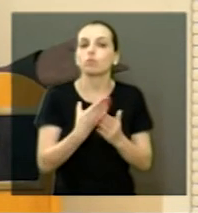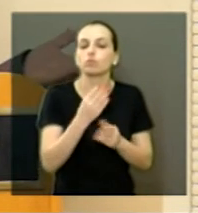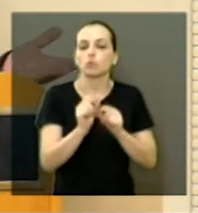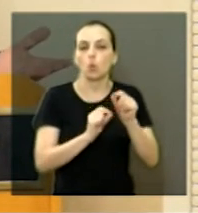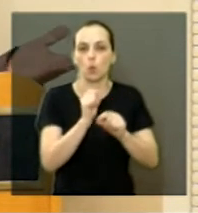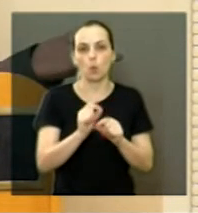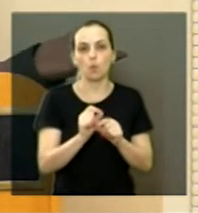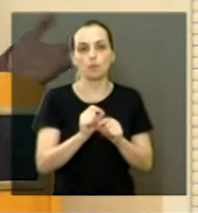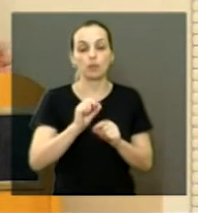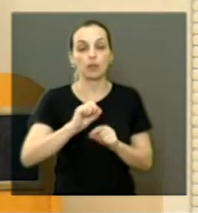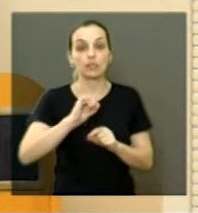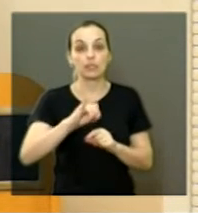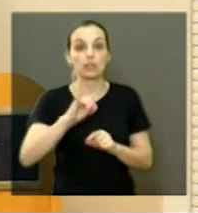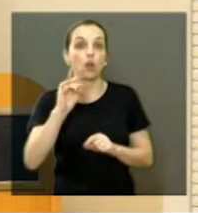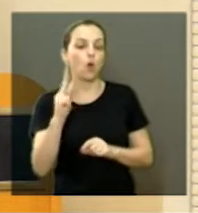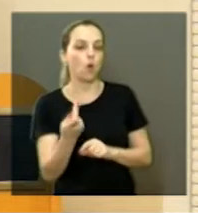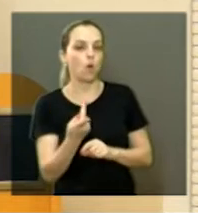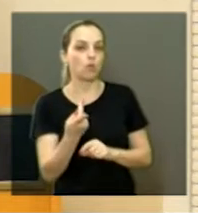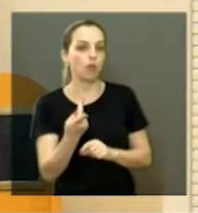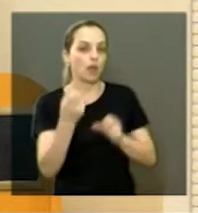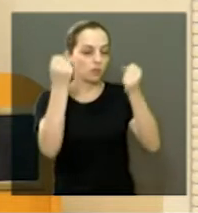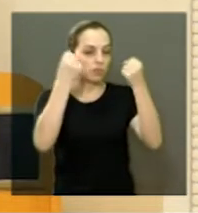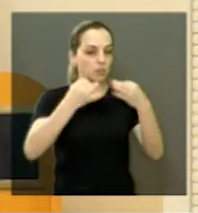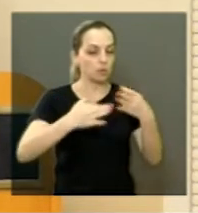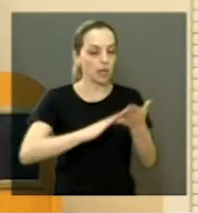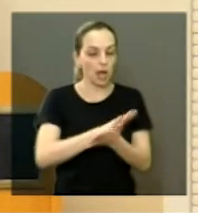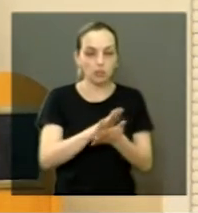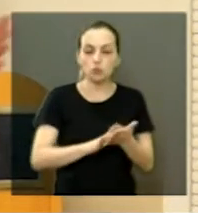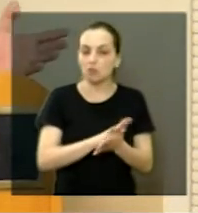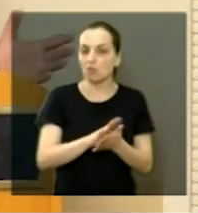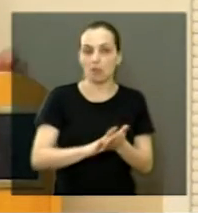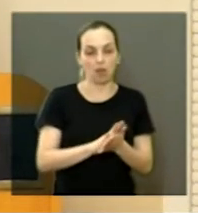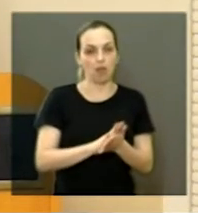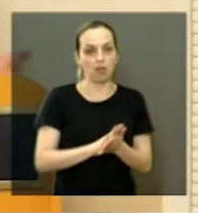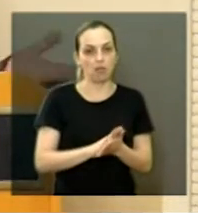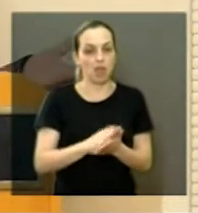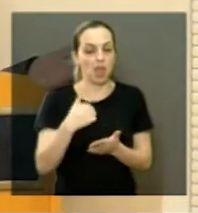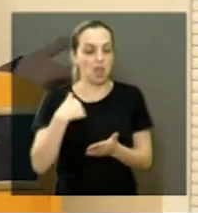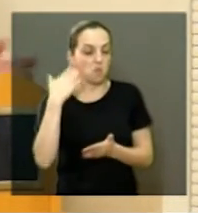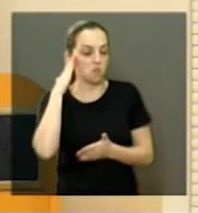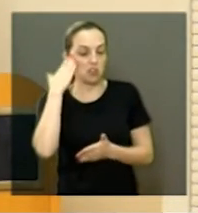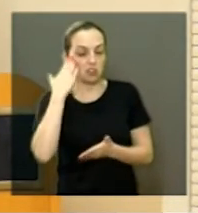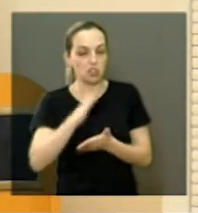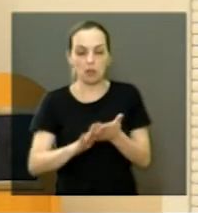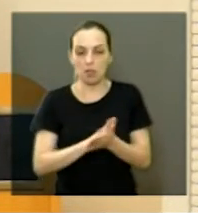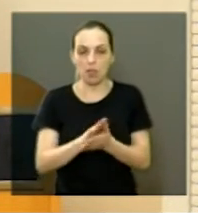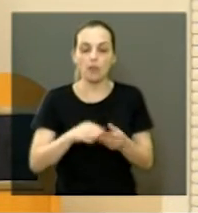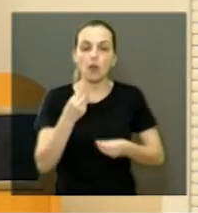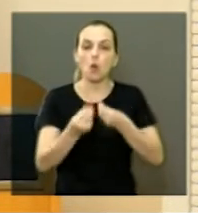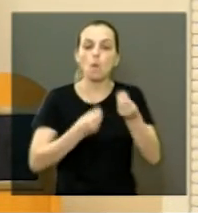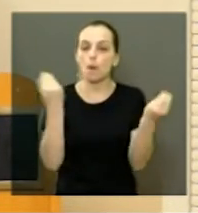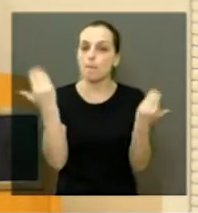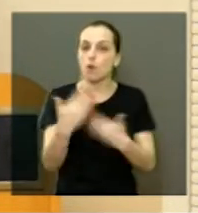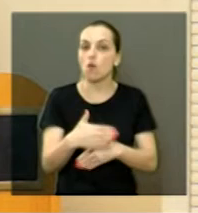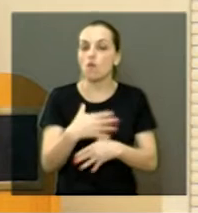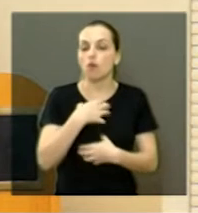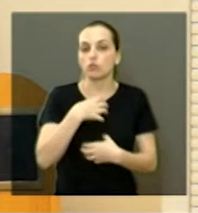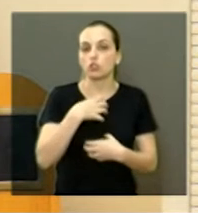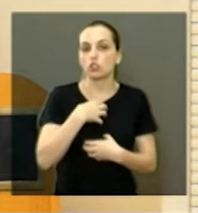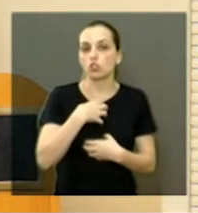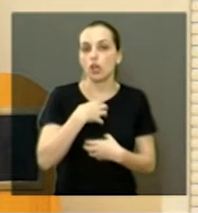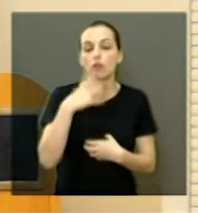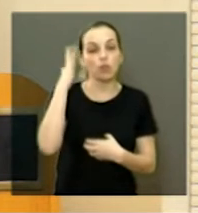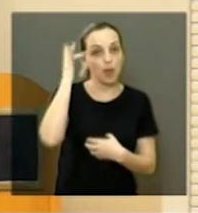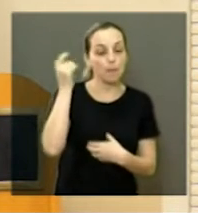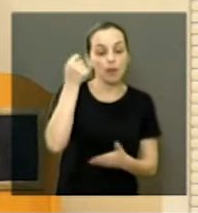esse for o contrário então eu não foi bem spies precipitado eu não entendi então como nós vamos provar uma situação dessa é que amanhã